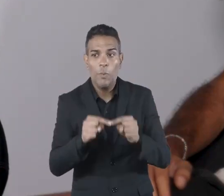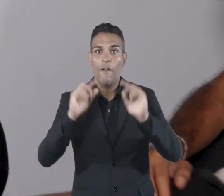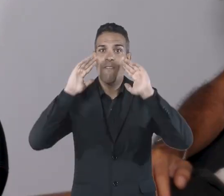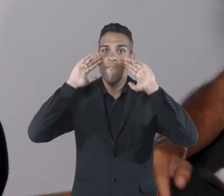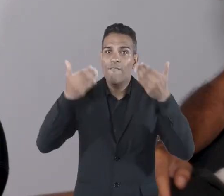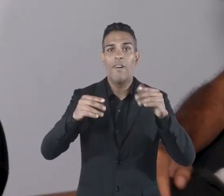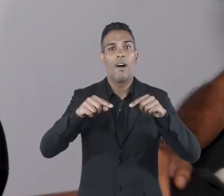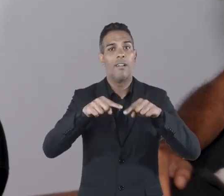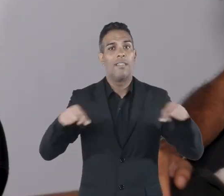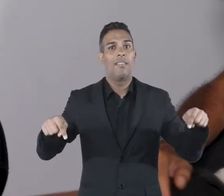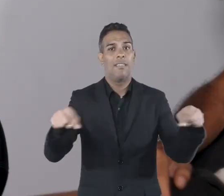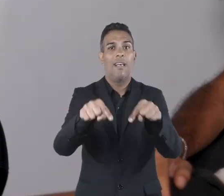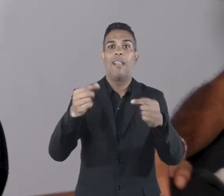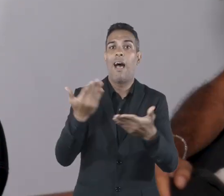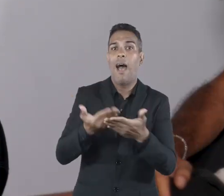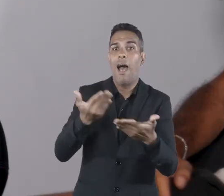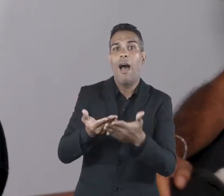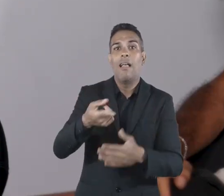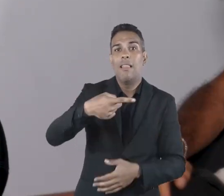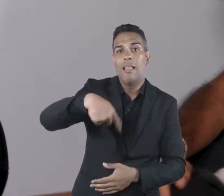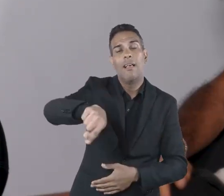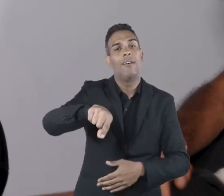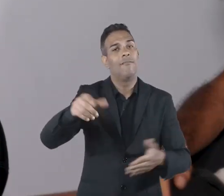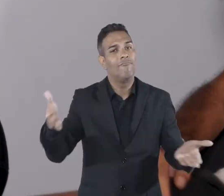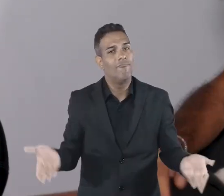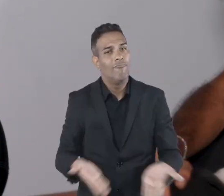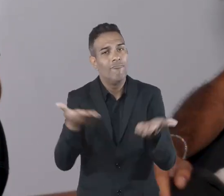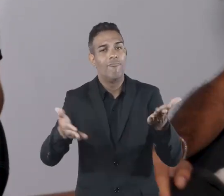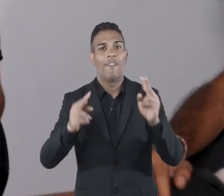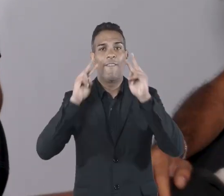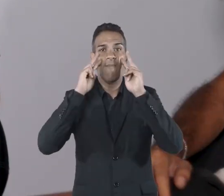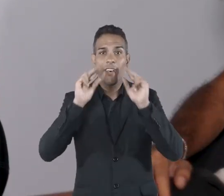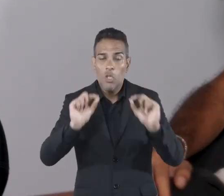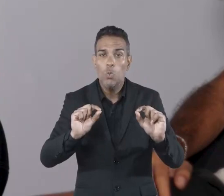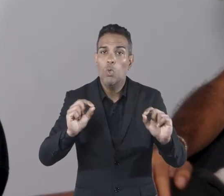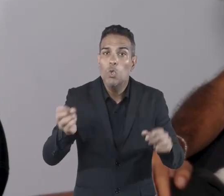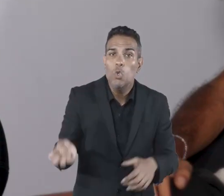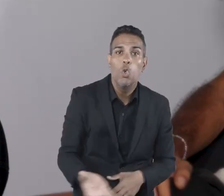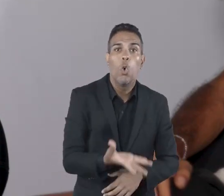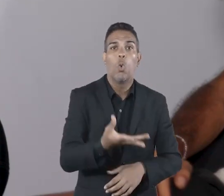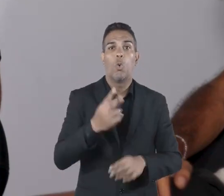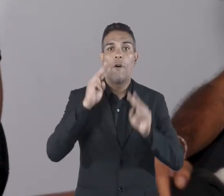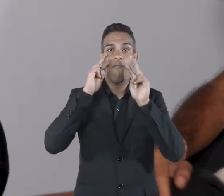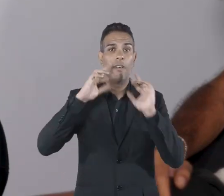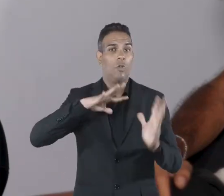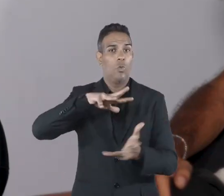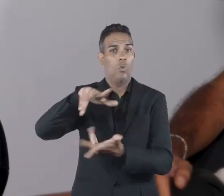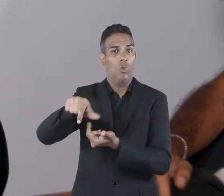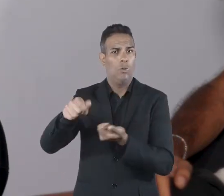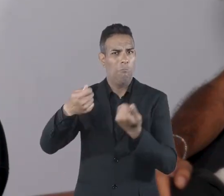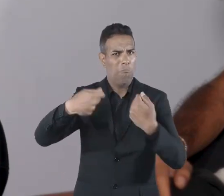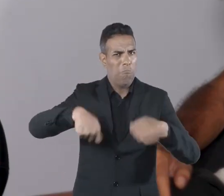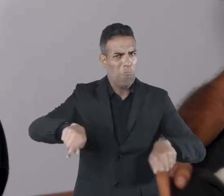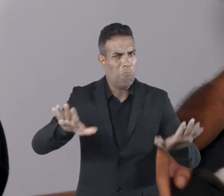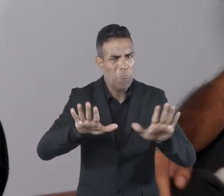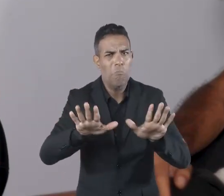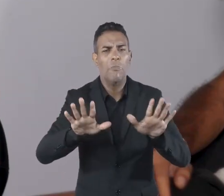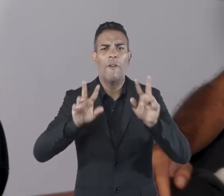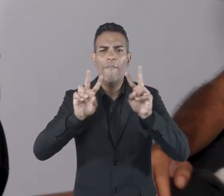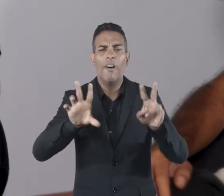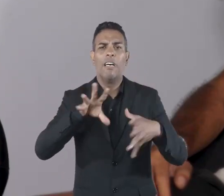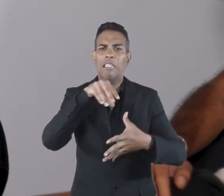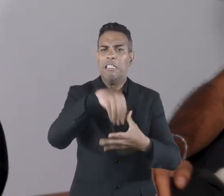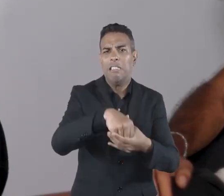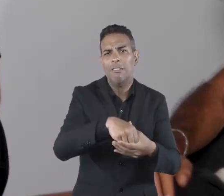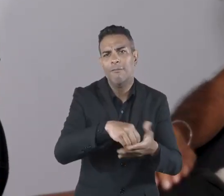gente trabalha com questões específicas da sala de aula, mas questões também que influenciam essa sala de aula, essa construção da visão do